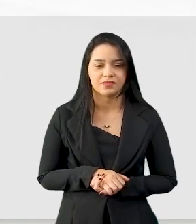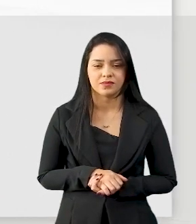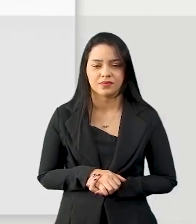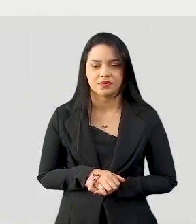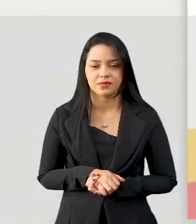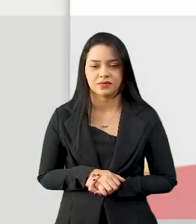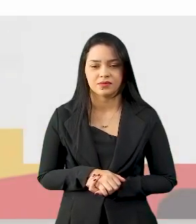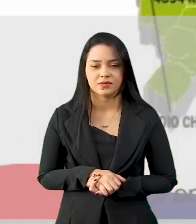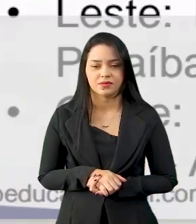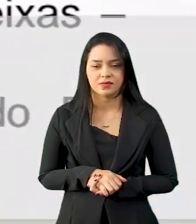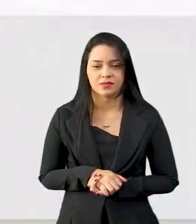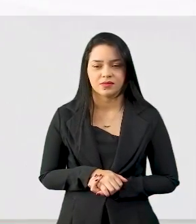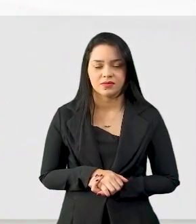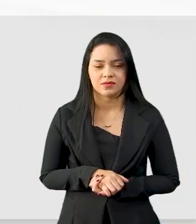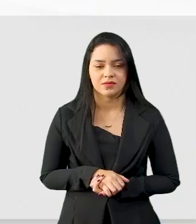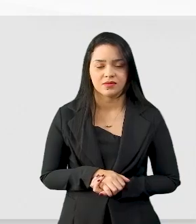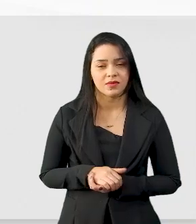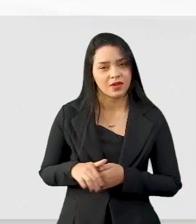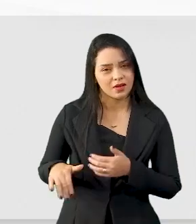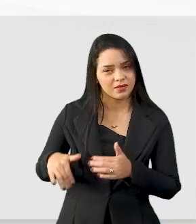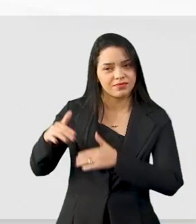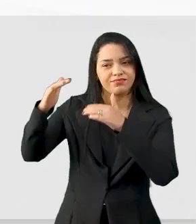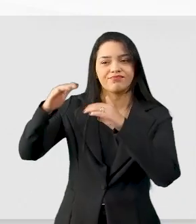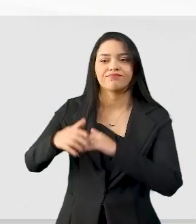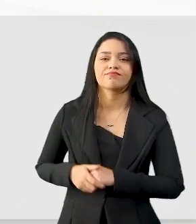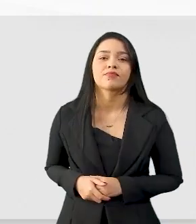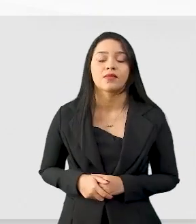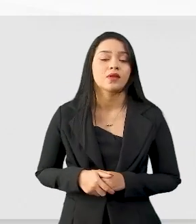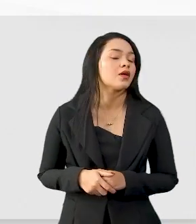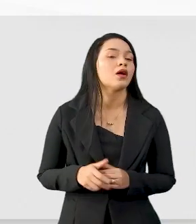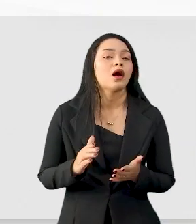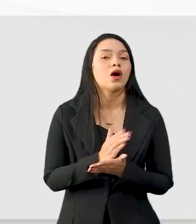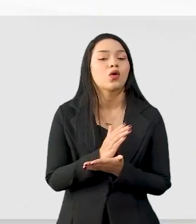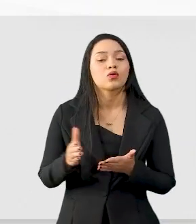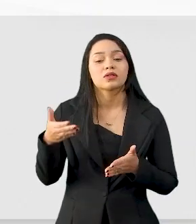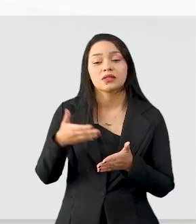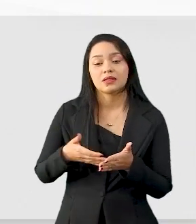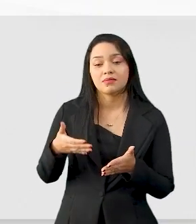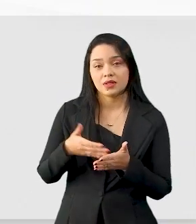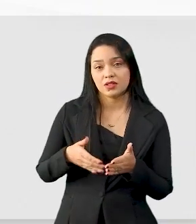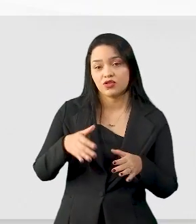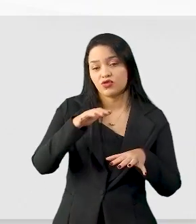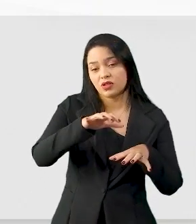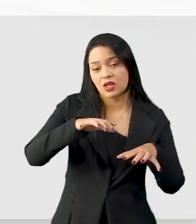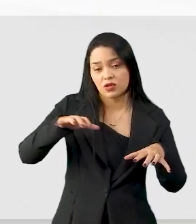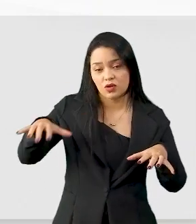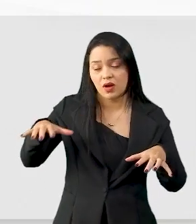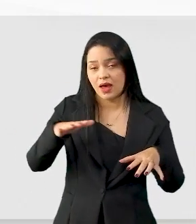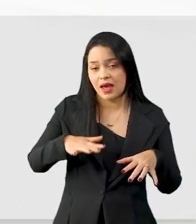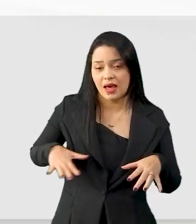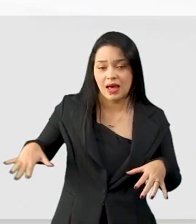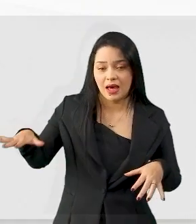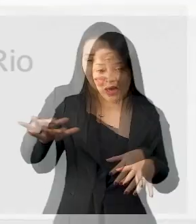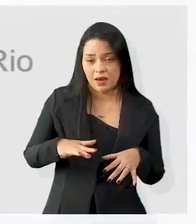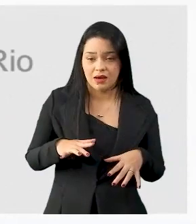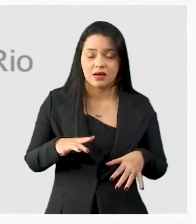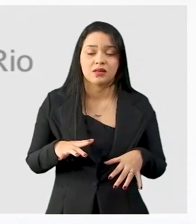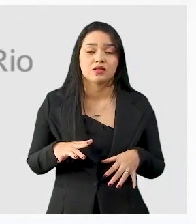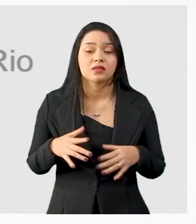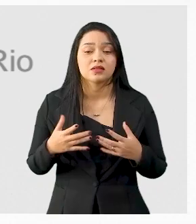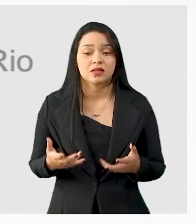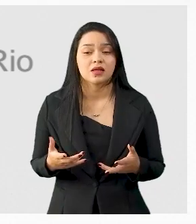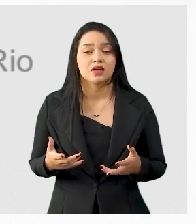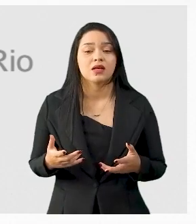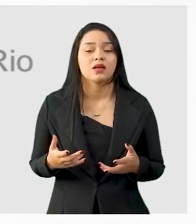território nacional. Evoluindo, alguns limites territoriais, tá? Que é justamente as áreas ali de limite, onde o